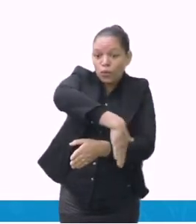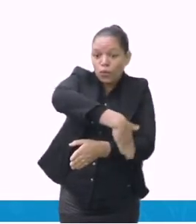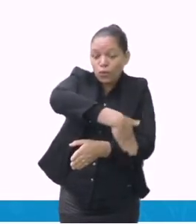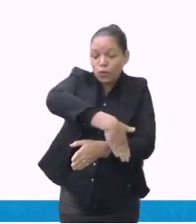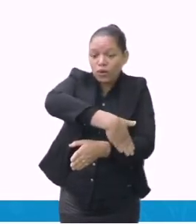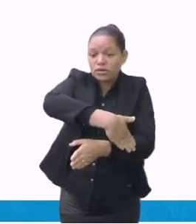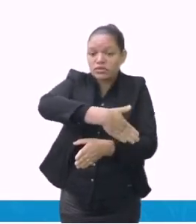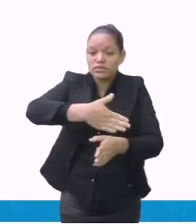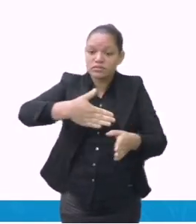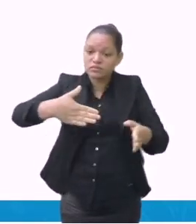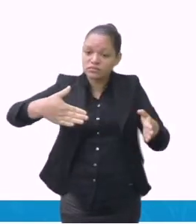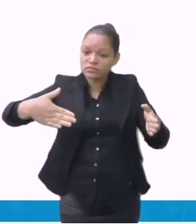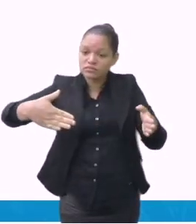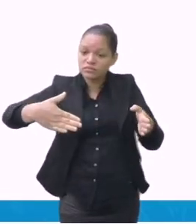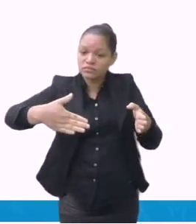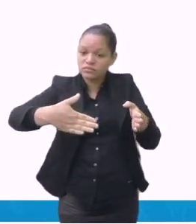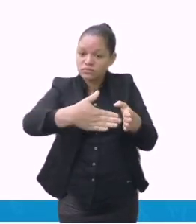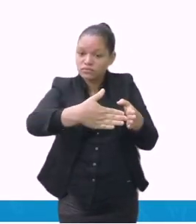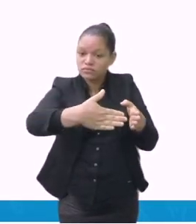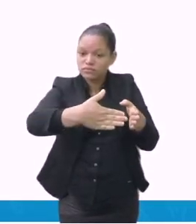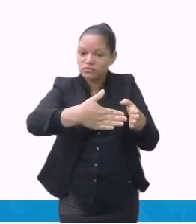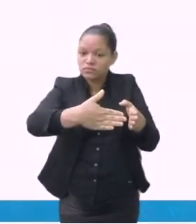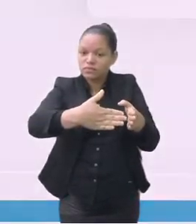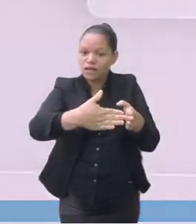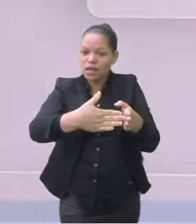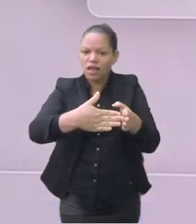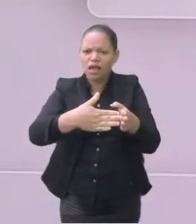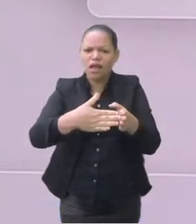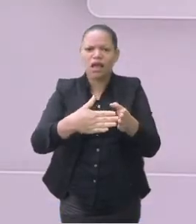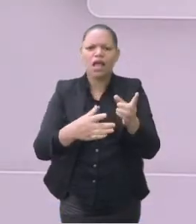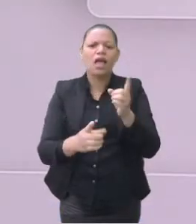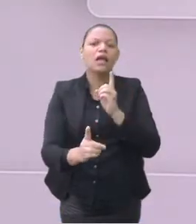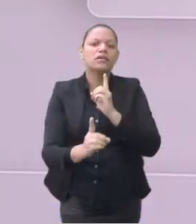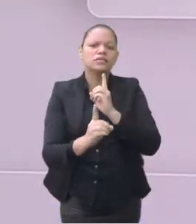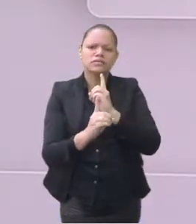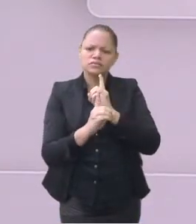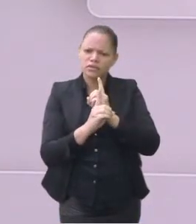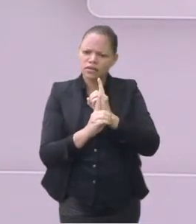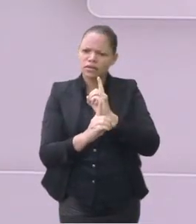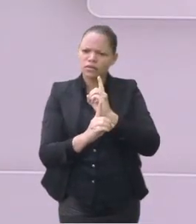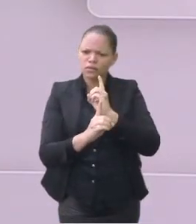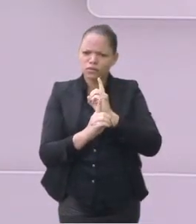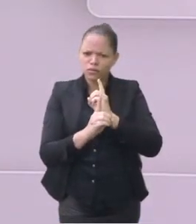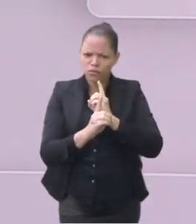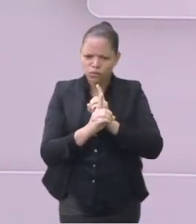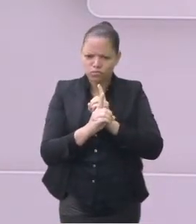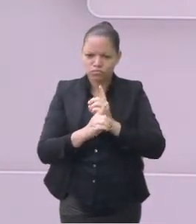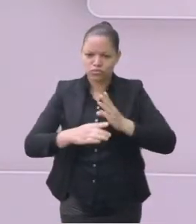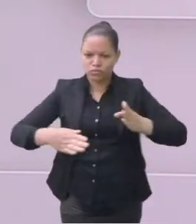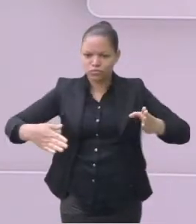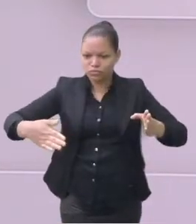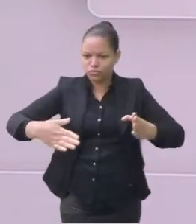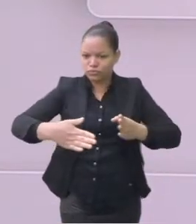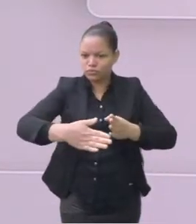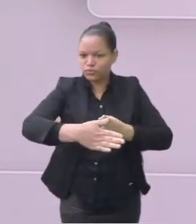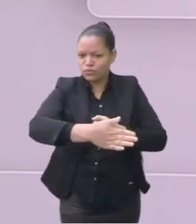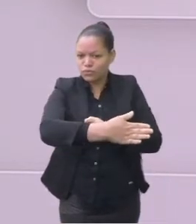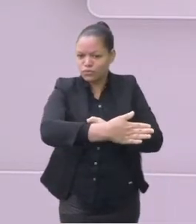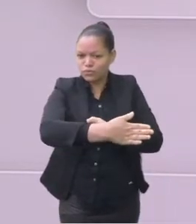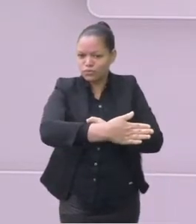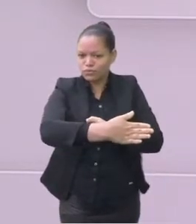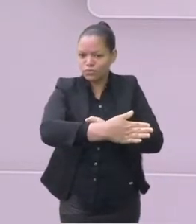Por quê? Elas passam uma em cima da outra. Elas transpassam, né? Então, elas são